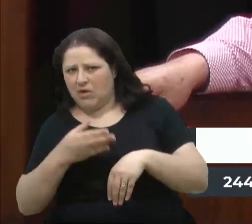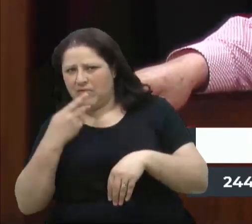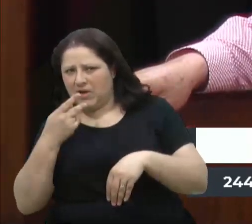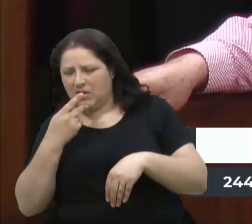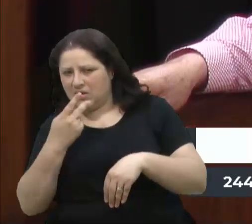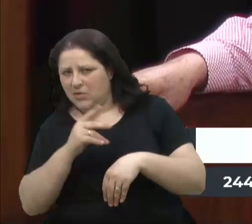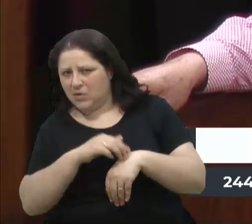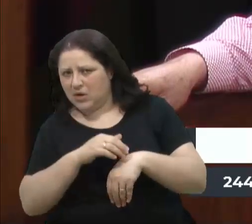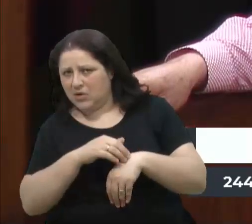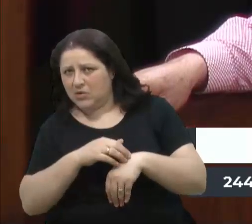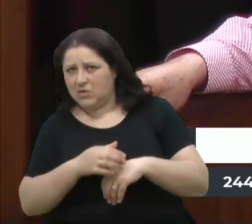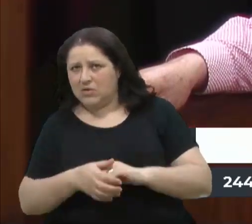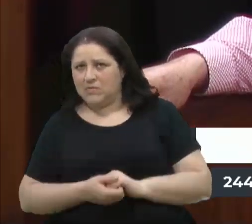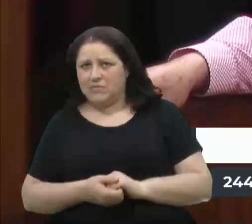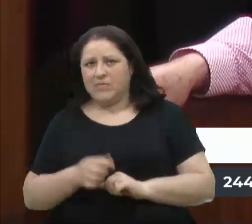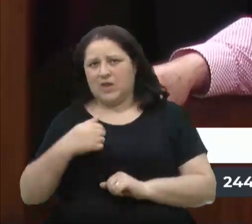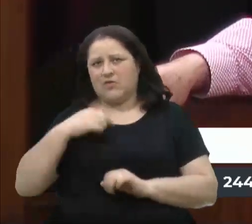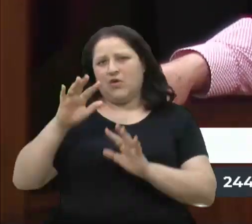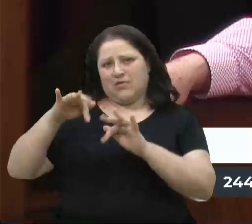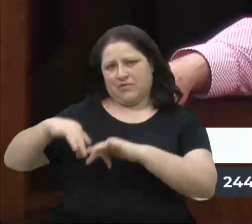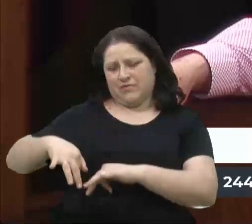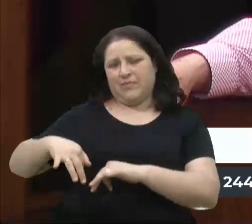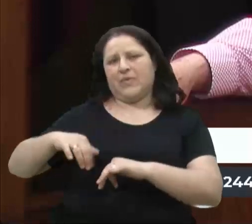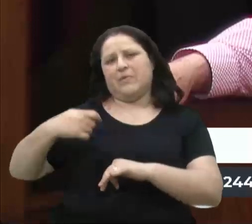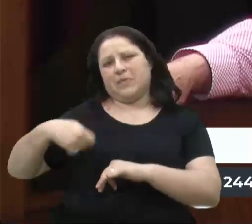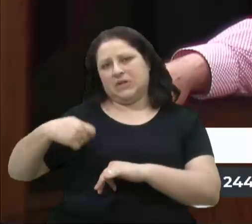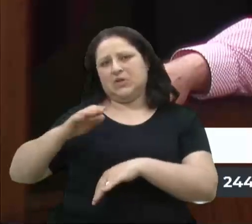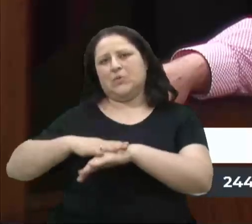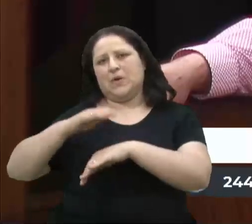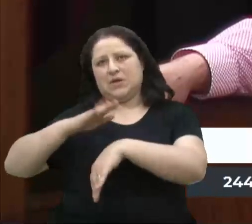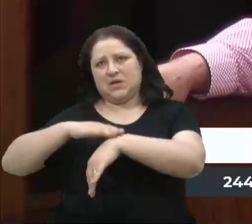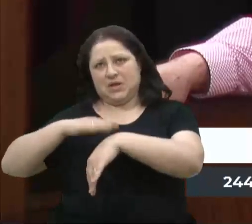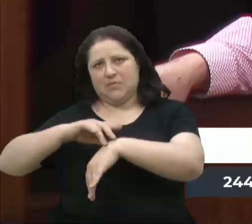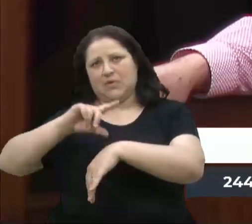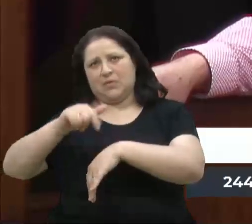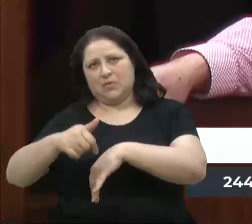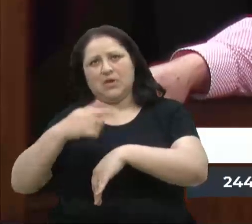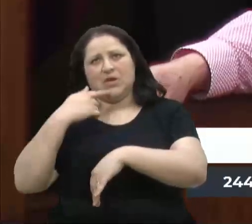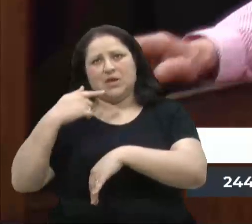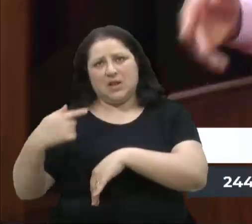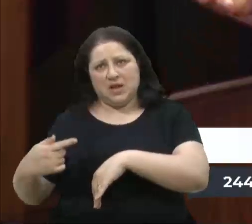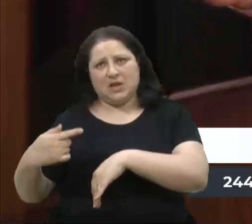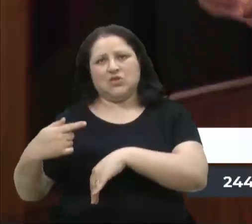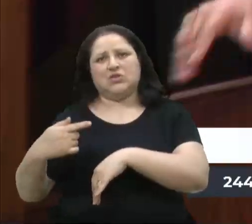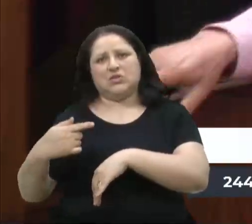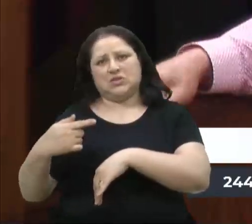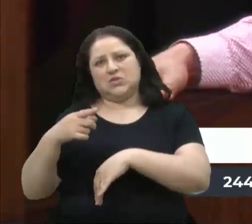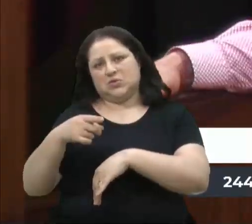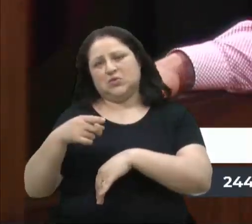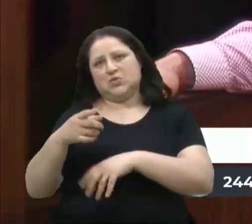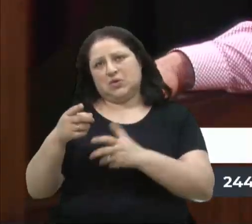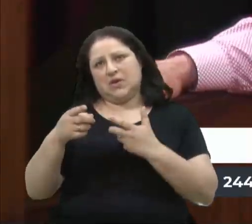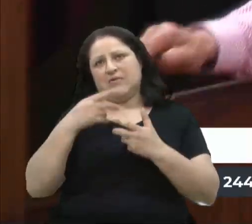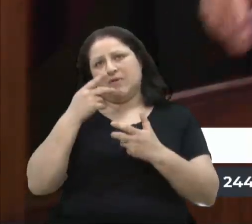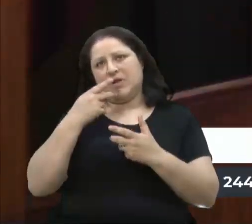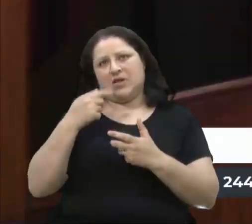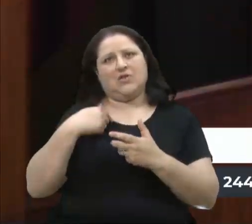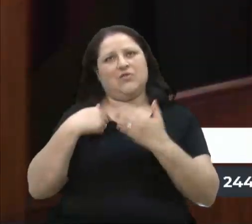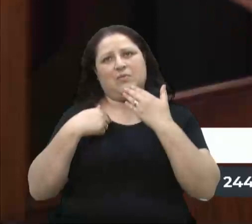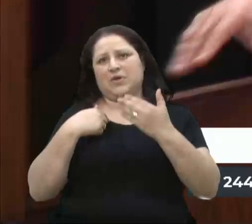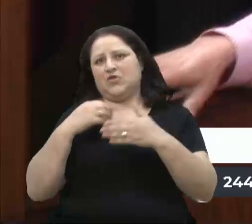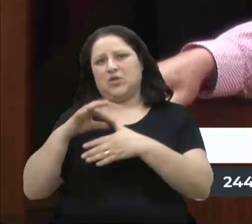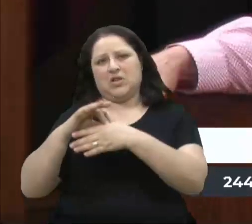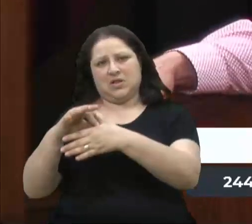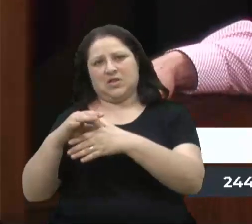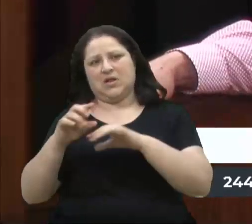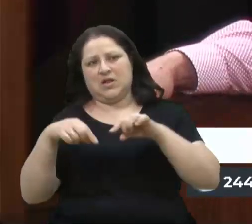eu vou encerrar, mas eu preciso de mais espaço. E a vereadora Gladys teria dito que eu não vou pedir a declaração de líder, que